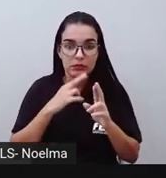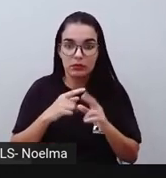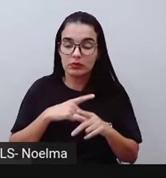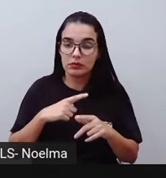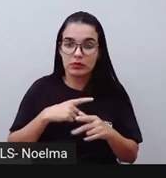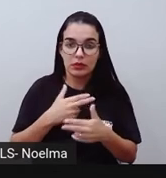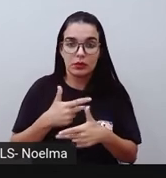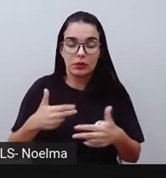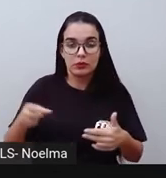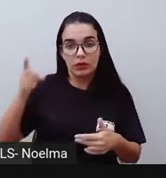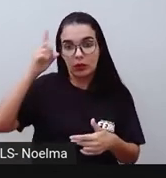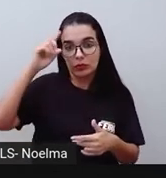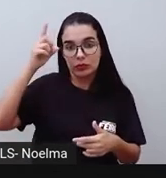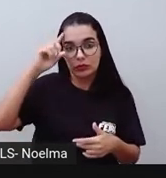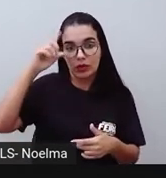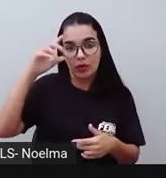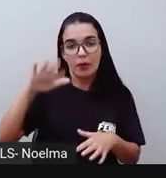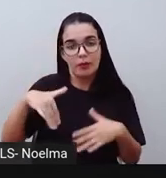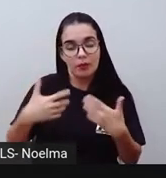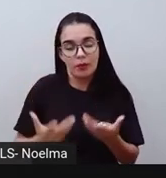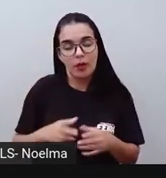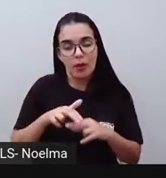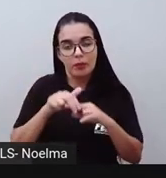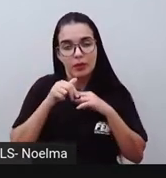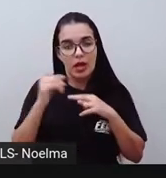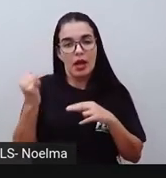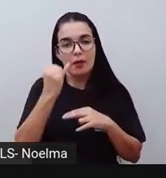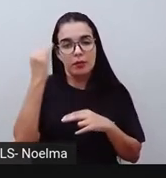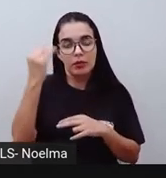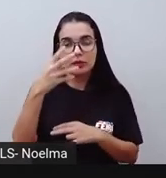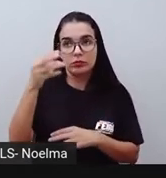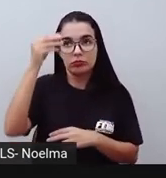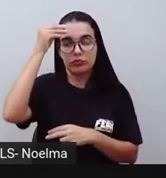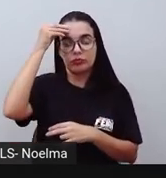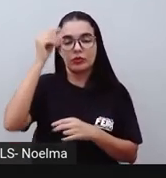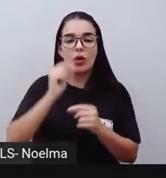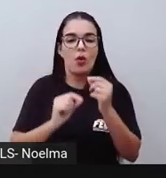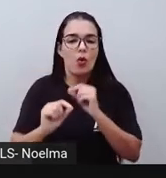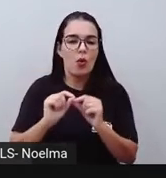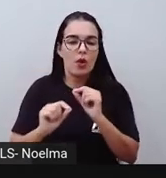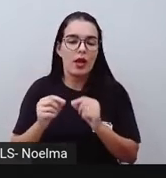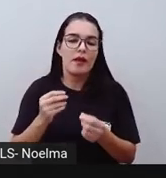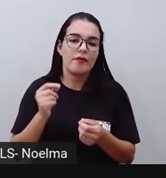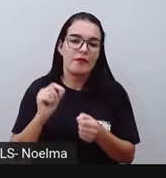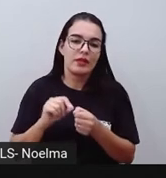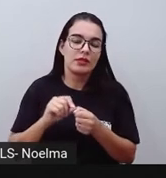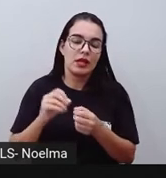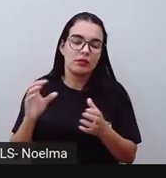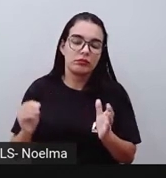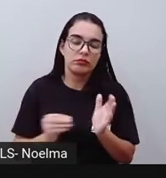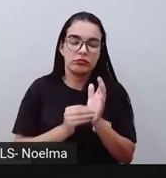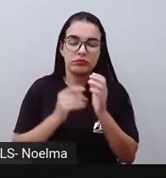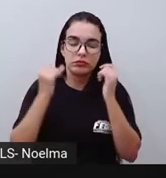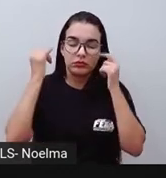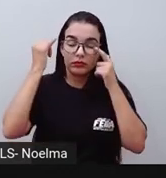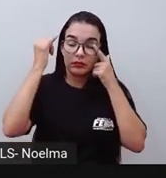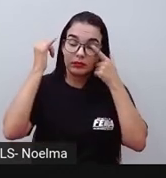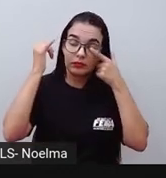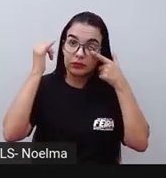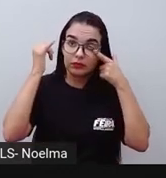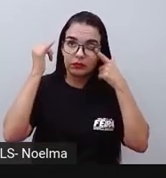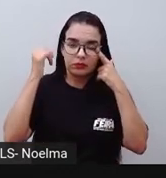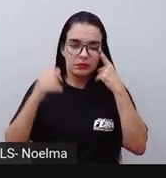de situações cotidianas, por isso é importante compreender seu funcionamento para aplicar